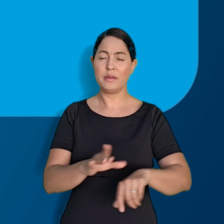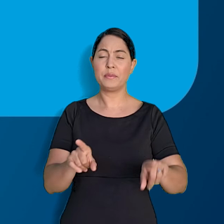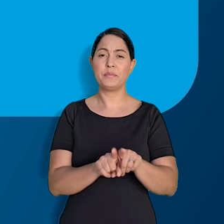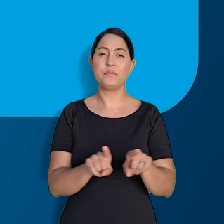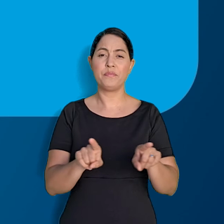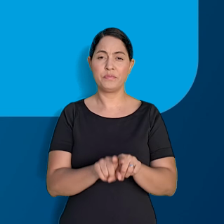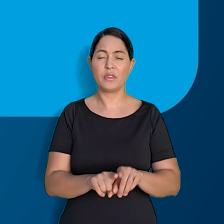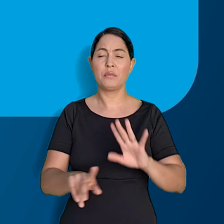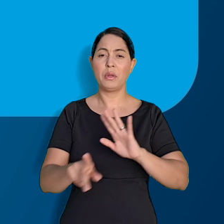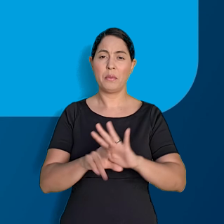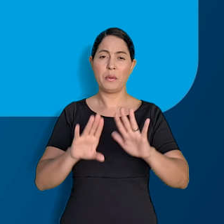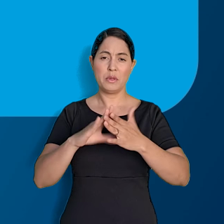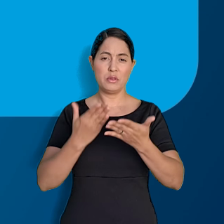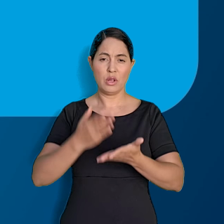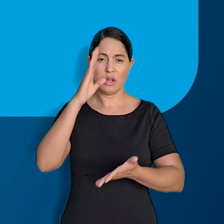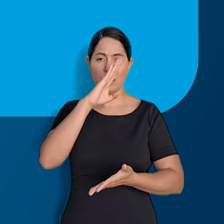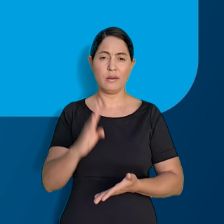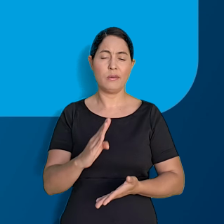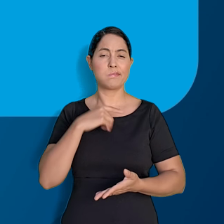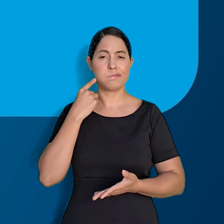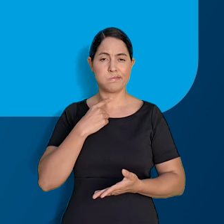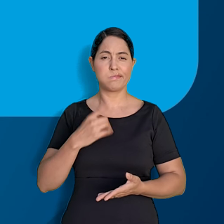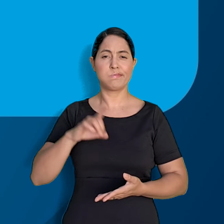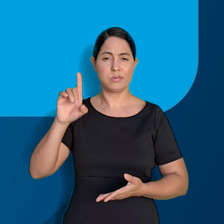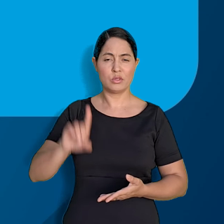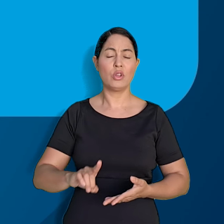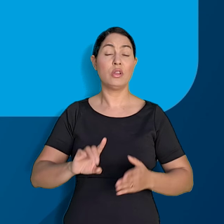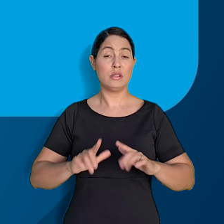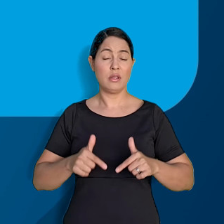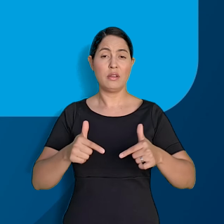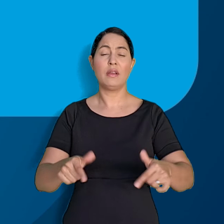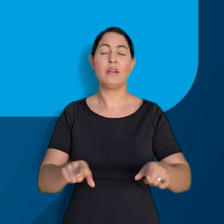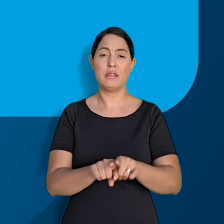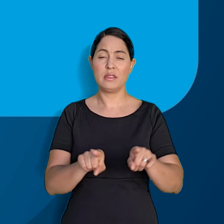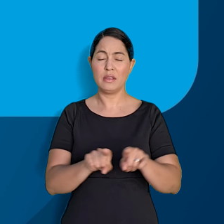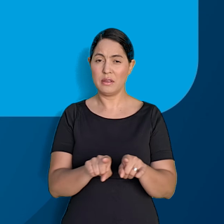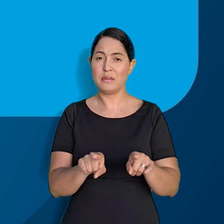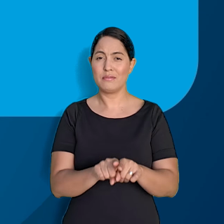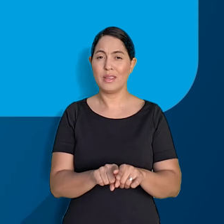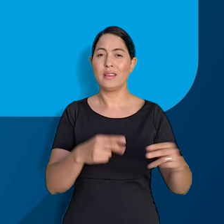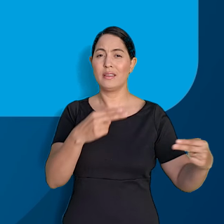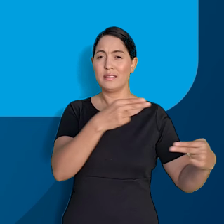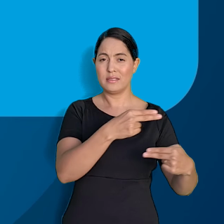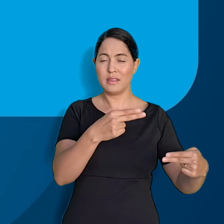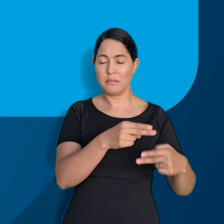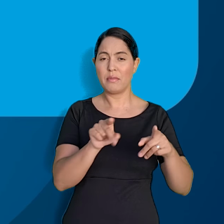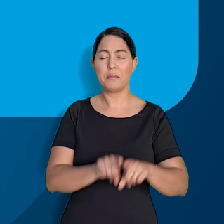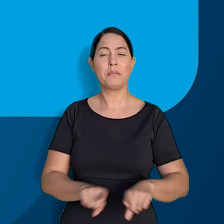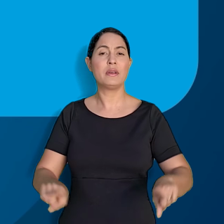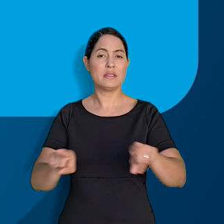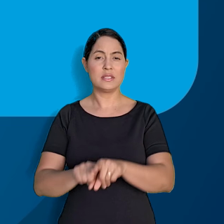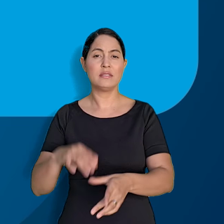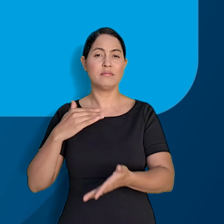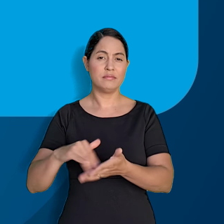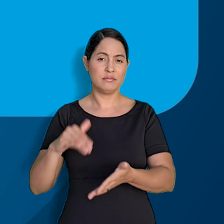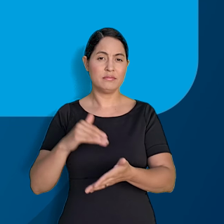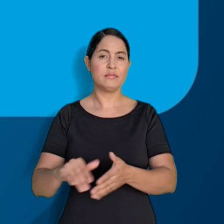Escola Nacional de Prerrogativas da Advocacia e a parceria firmada com o SEBRAE para capacitação e consultoria de